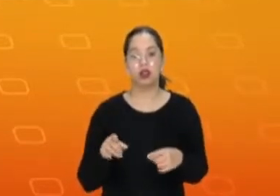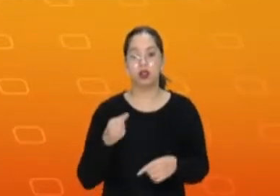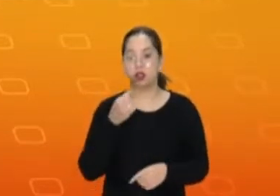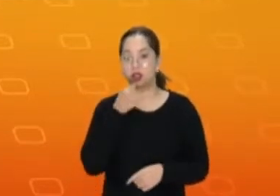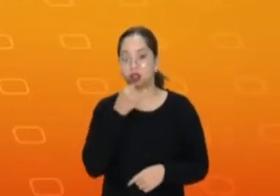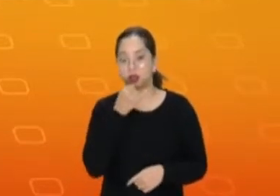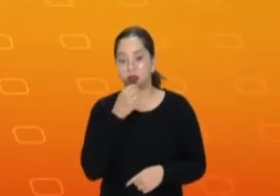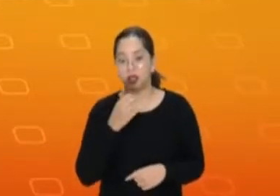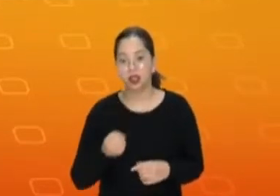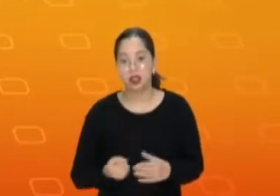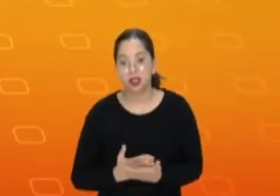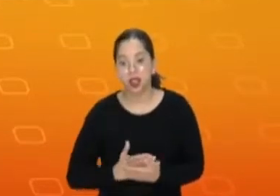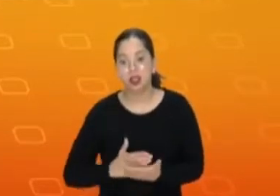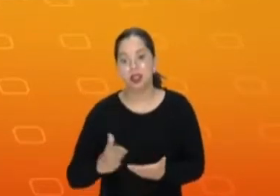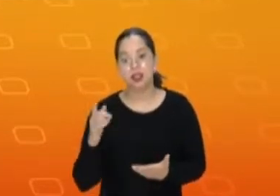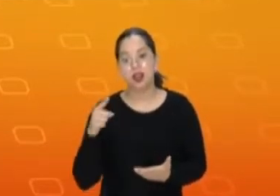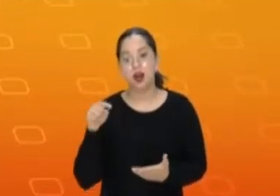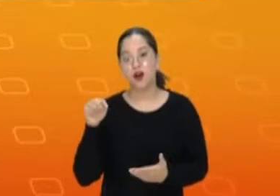broadcast